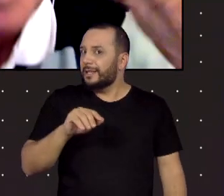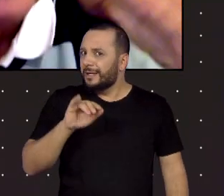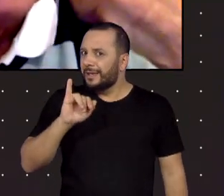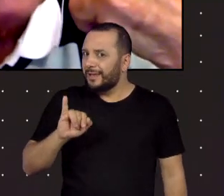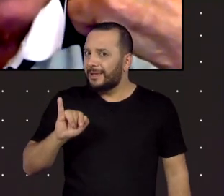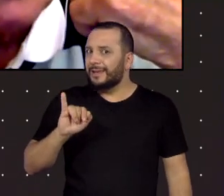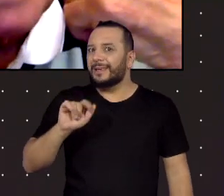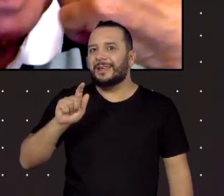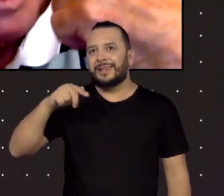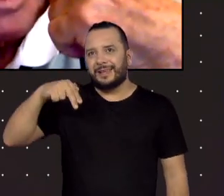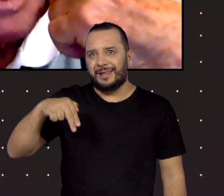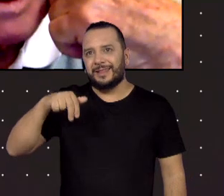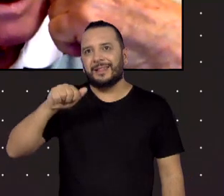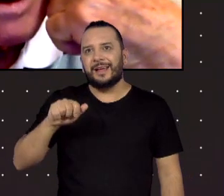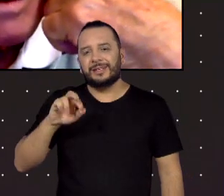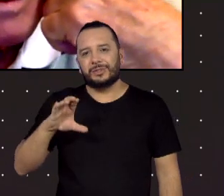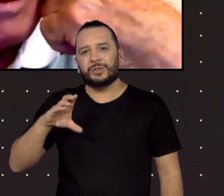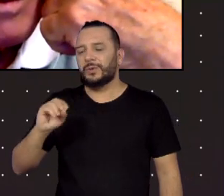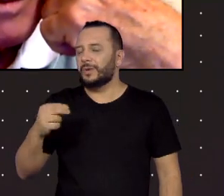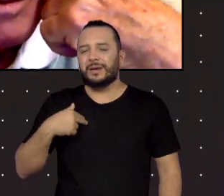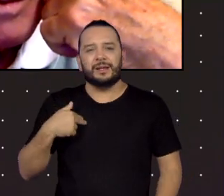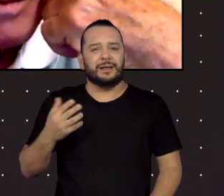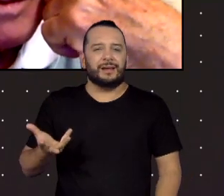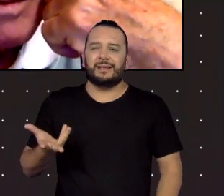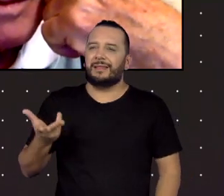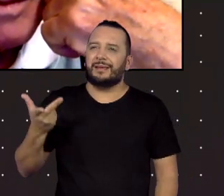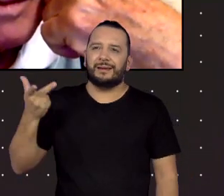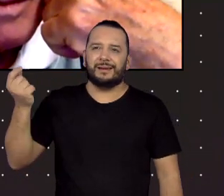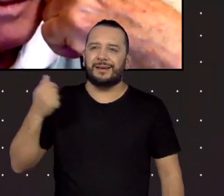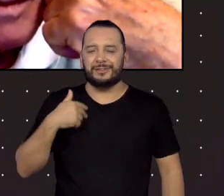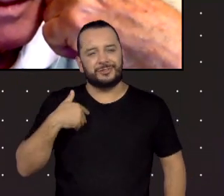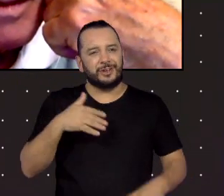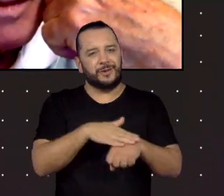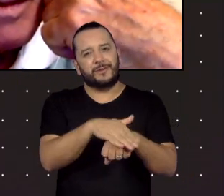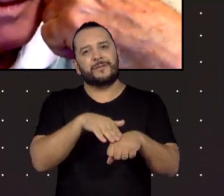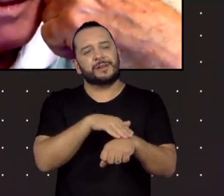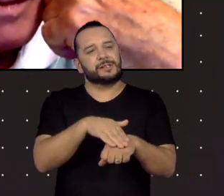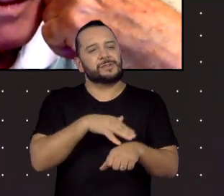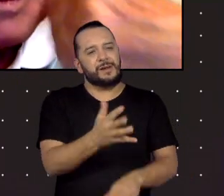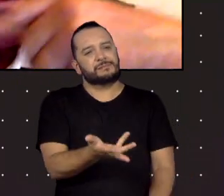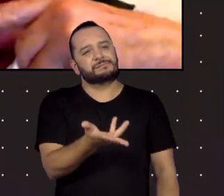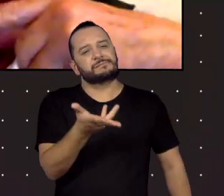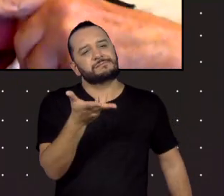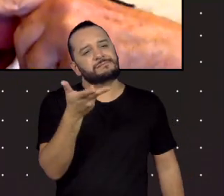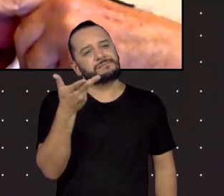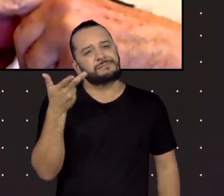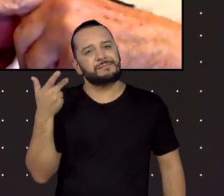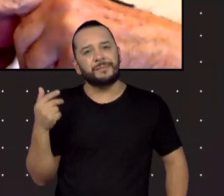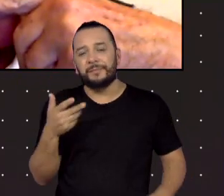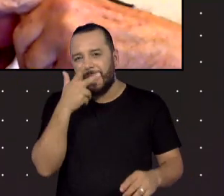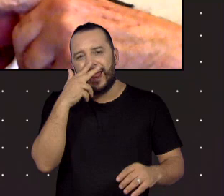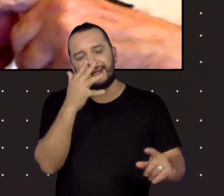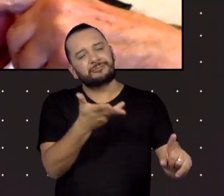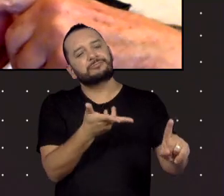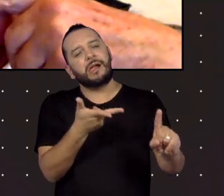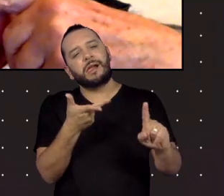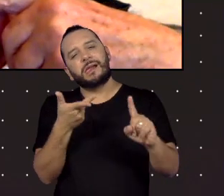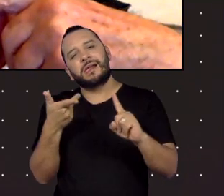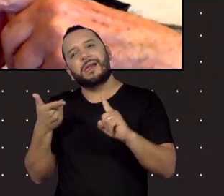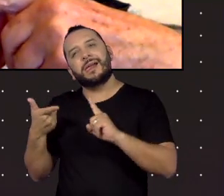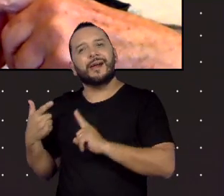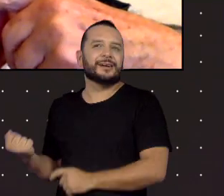muito charmoso também. Ele consegue nos envolver nessa aura misteriosa de escritor que ele tem, de